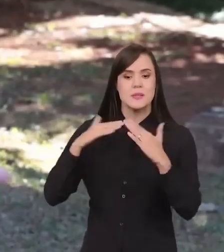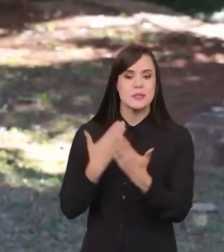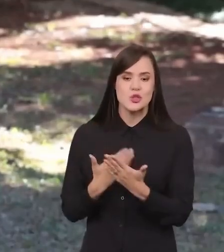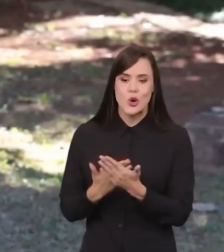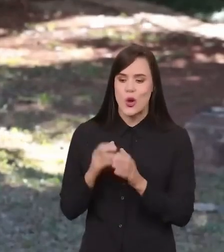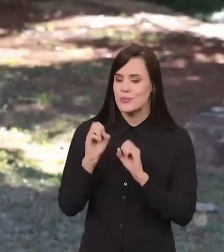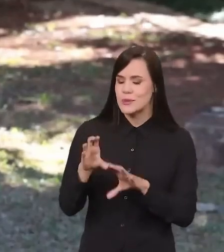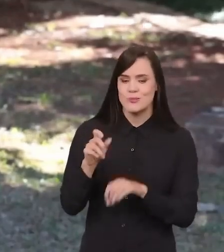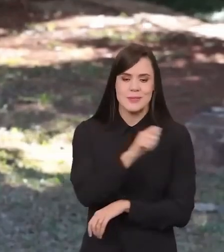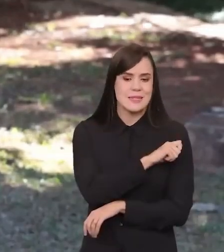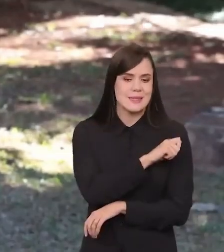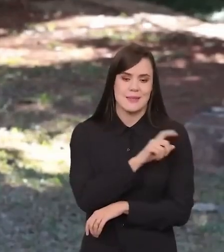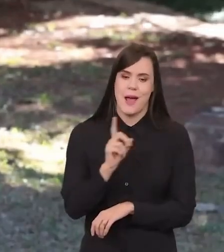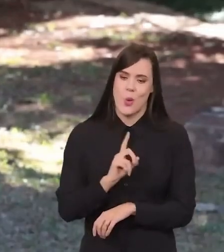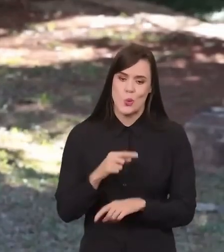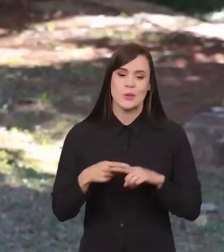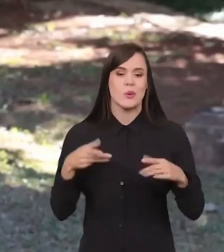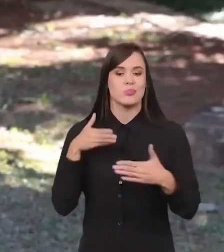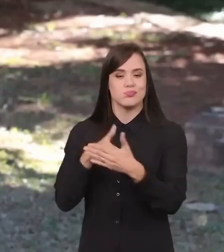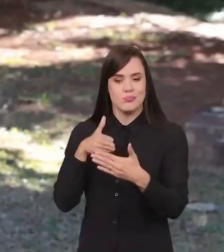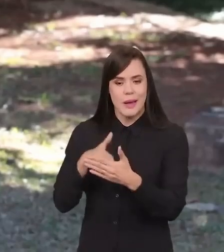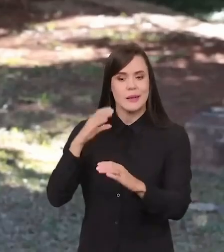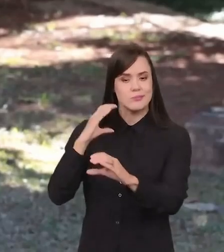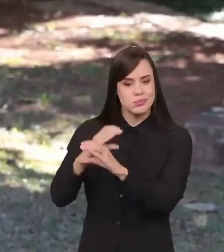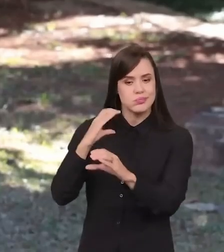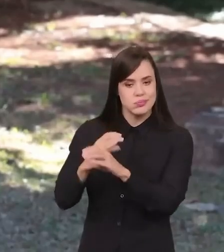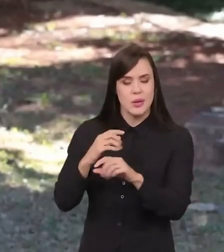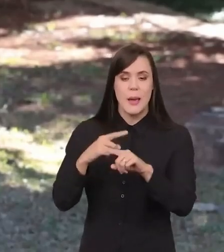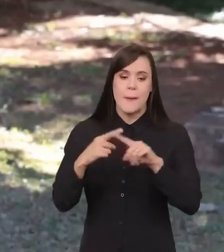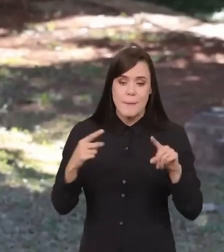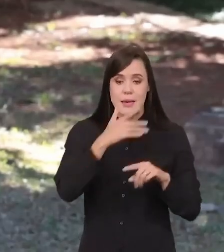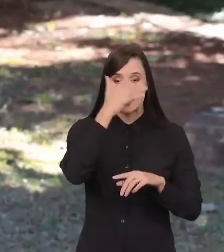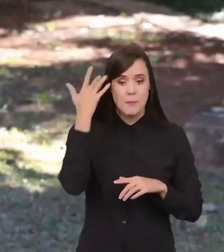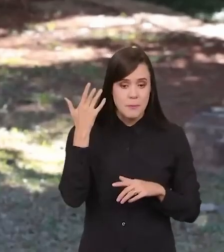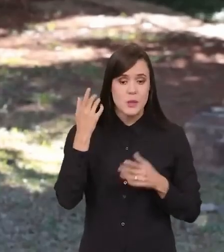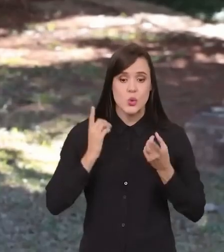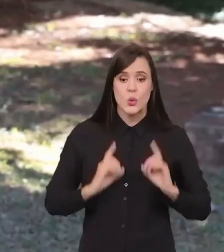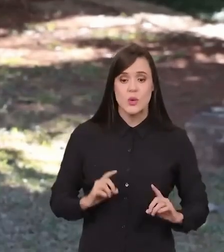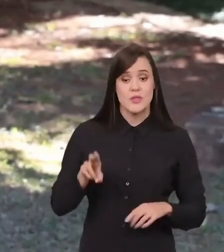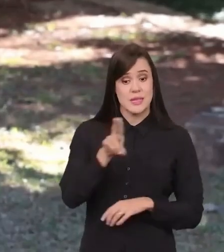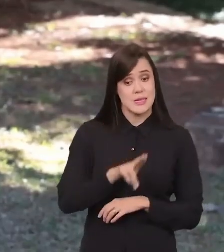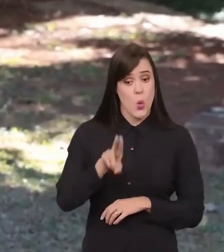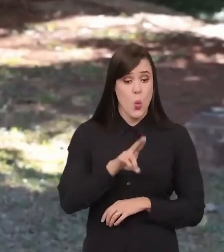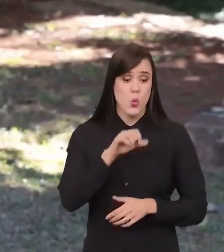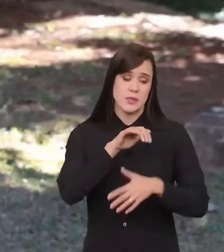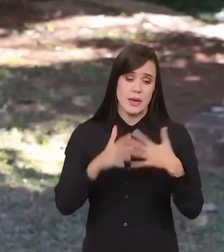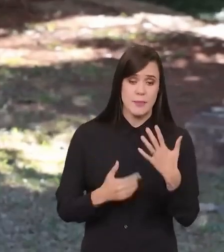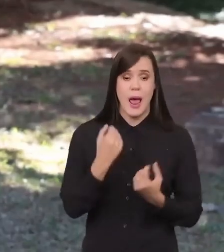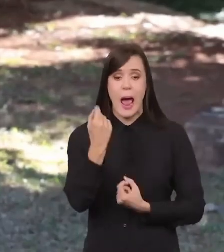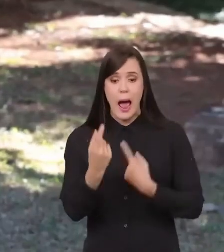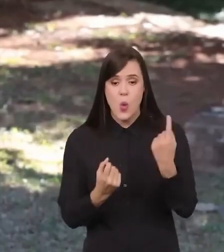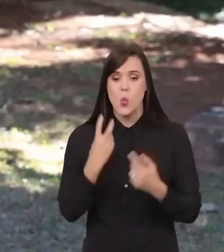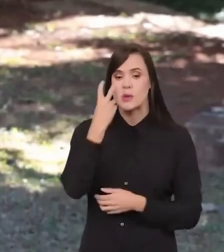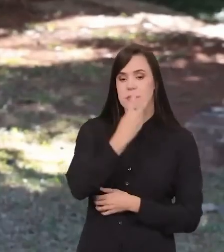ensina para os nossos alunos. Então tem as barreiras comunicacionais, só que nem sempre as pessoas com deficiência são usuárias de Libras, né? Então algumas fazem